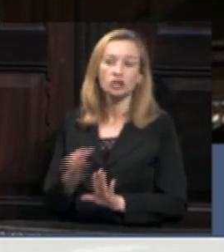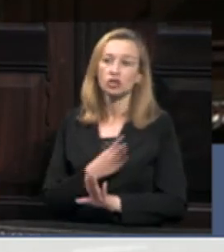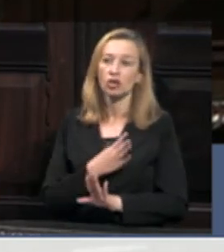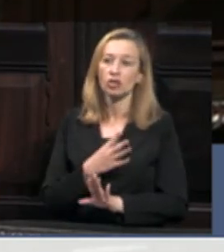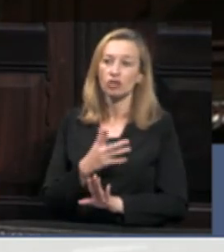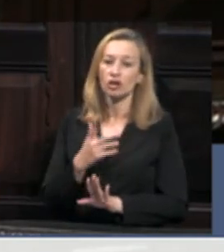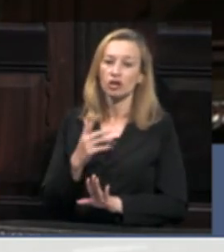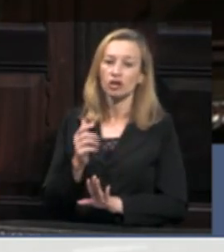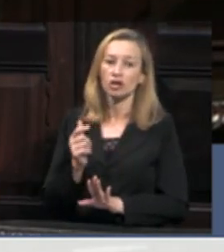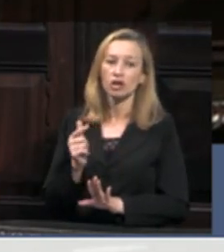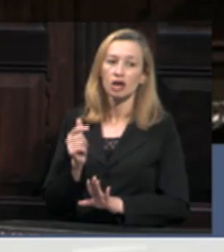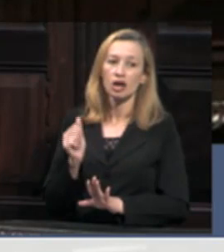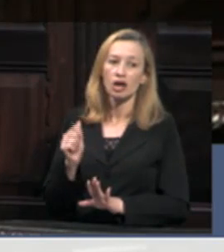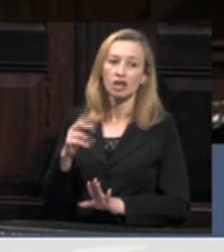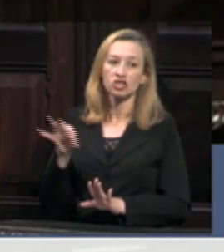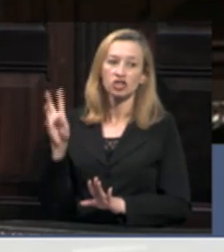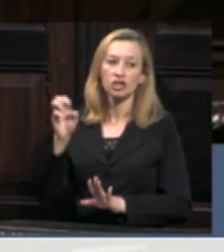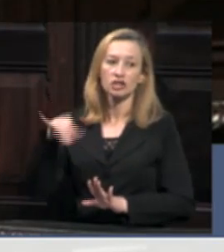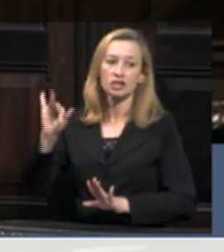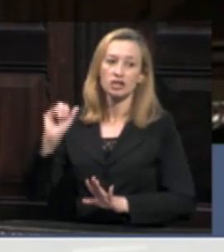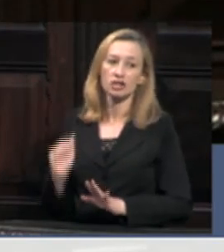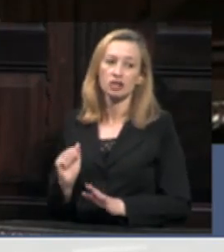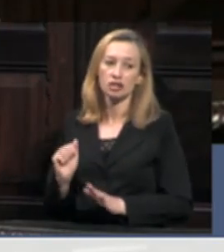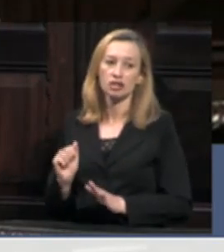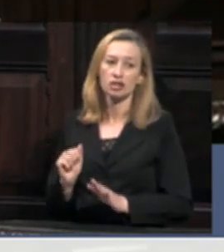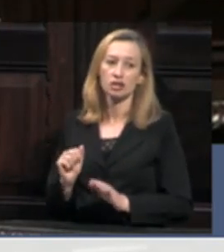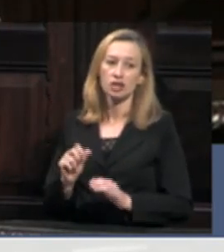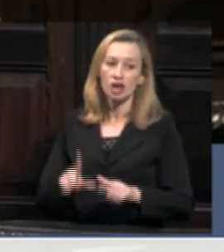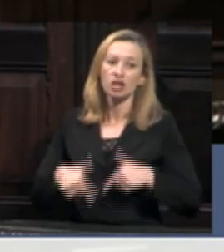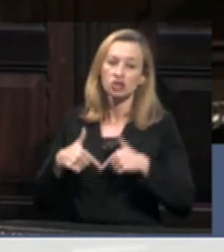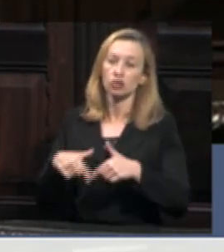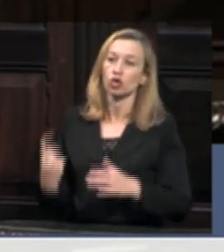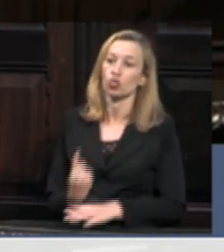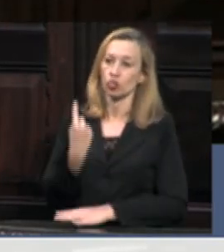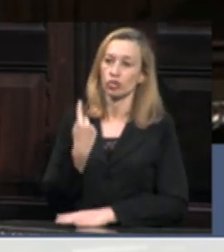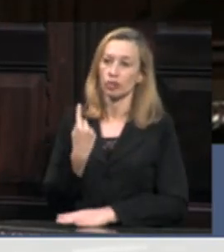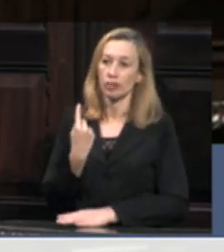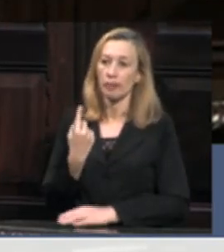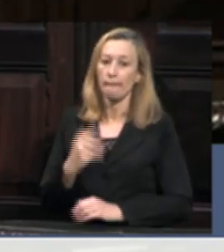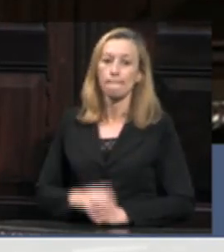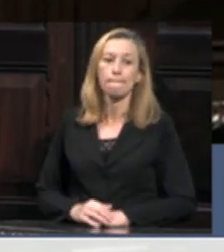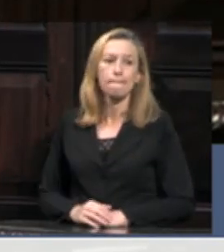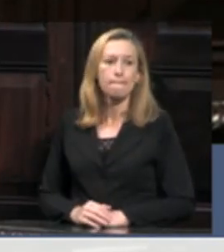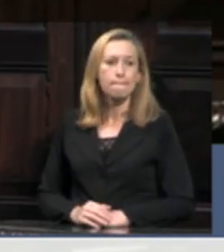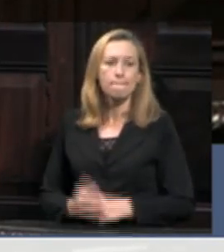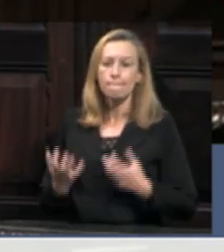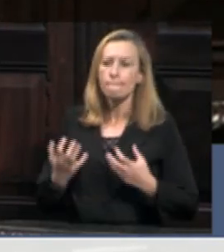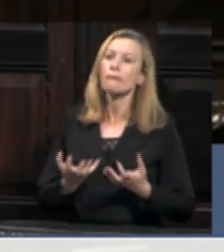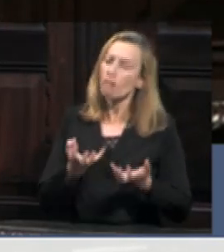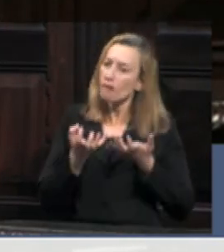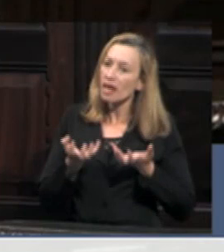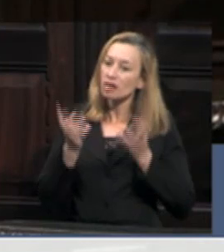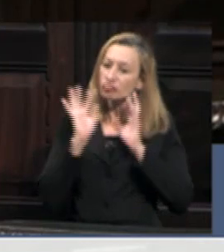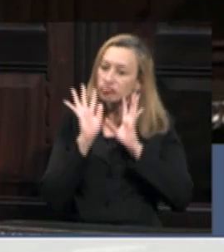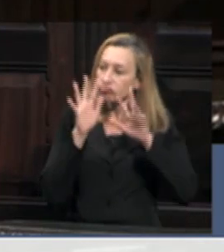agência reguladora única. Então, estou querendo chamar a